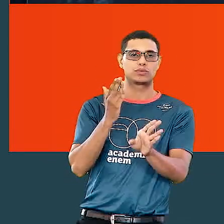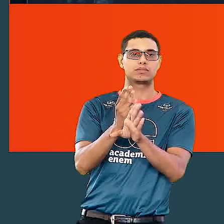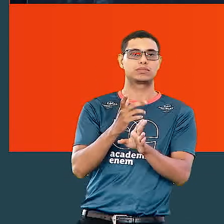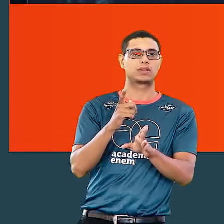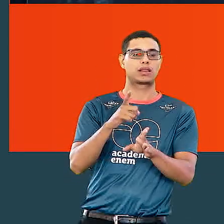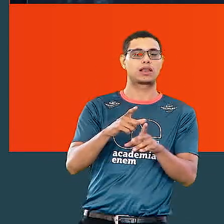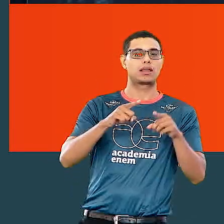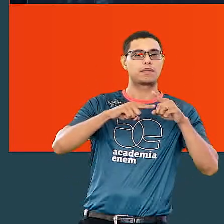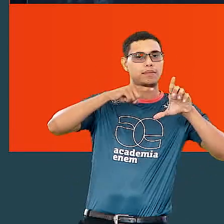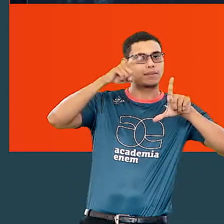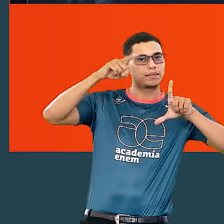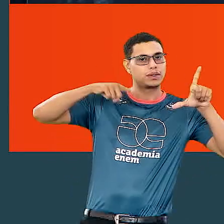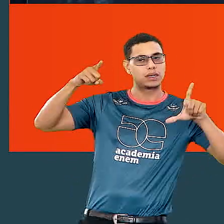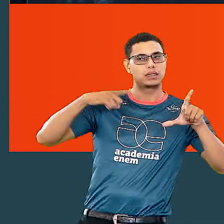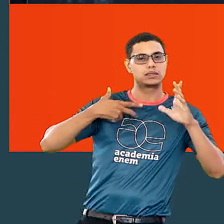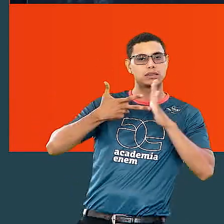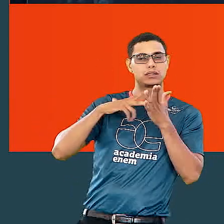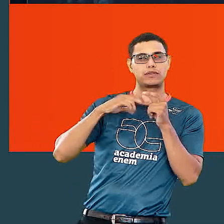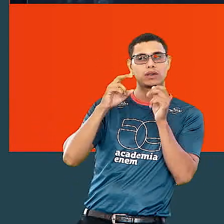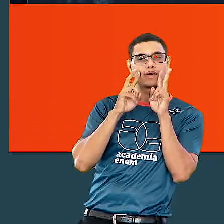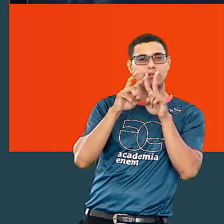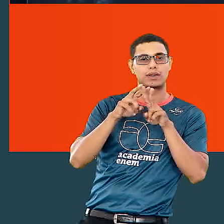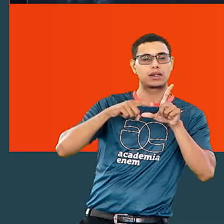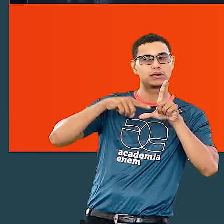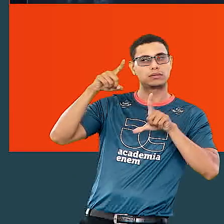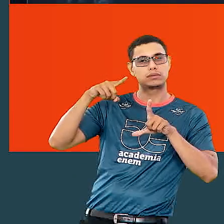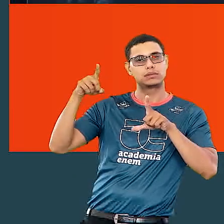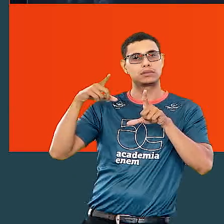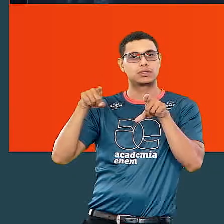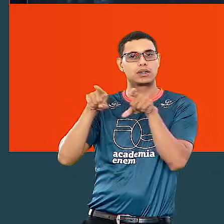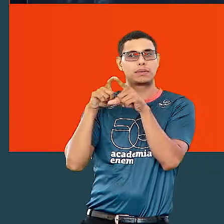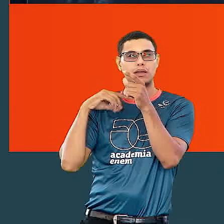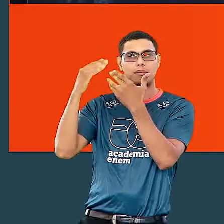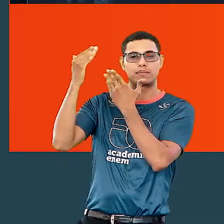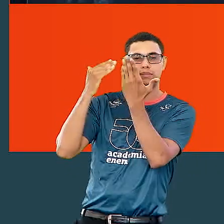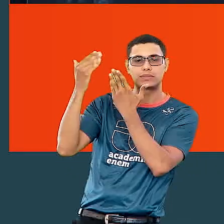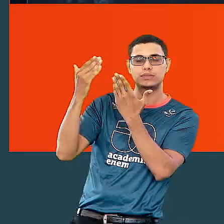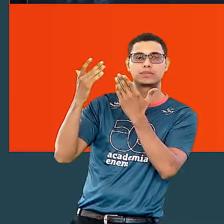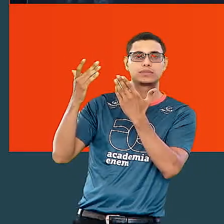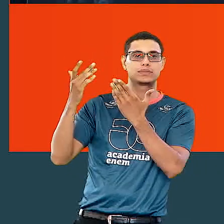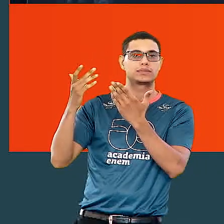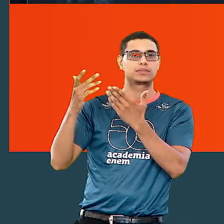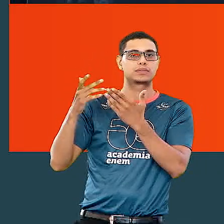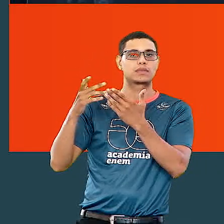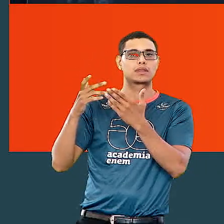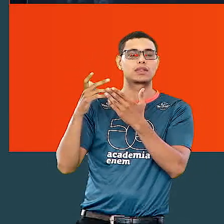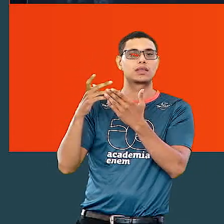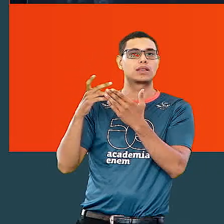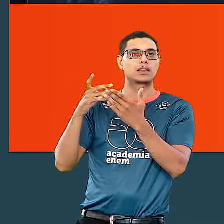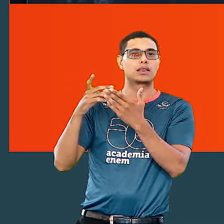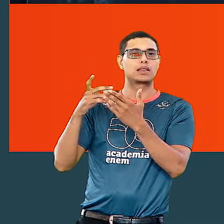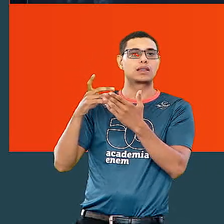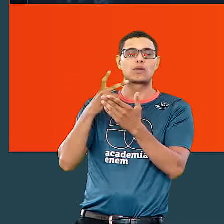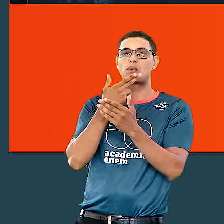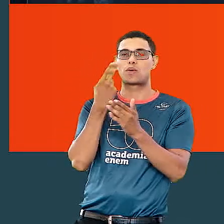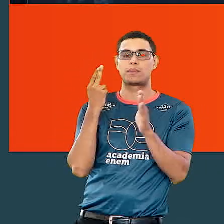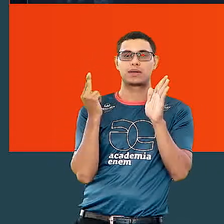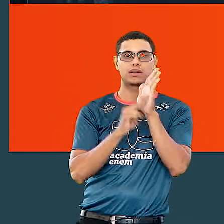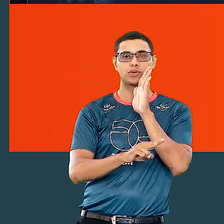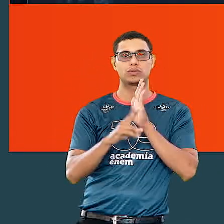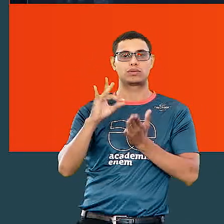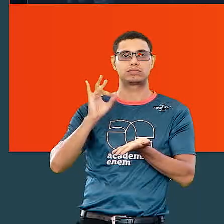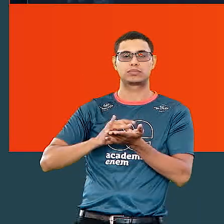indicador do grau de otimismo, da disposição, da psicologia das multidões, afirma Robert Prenter, em